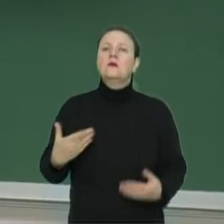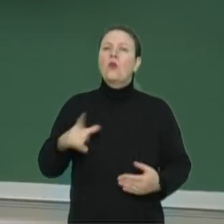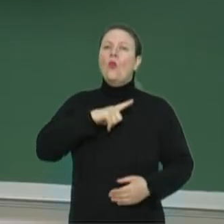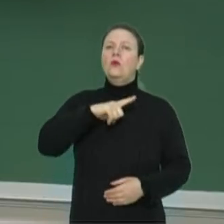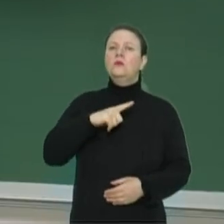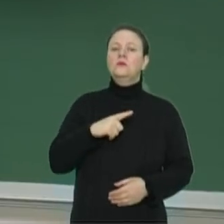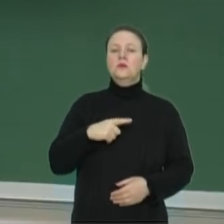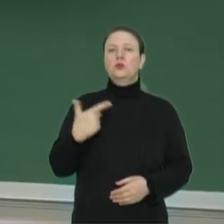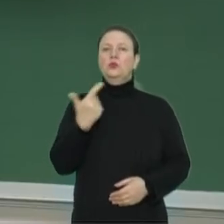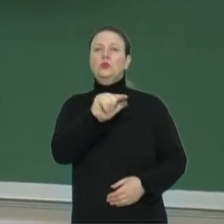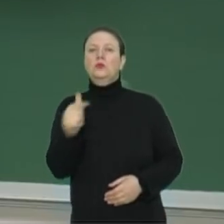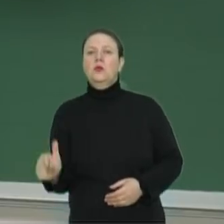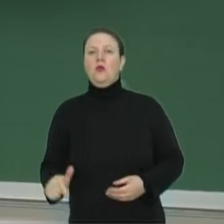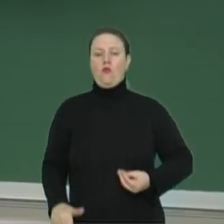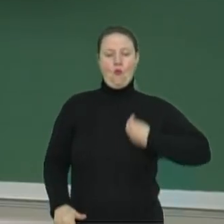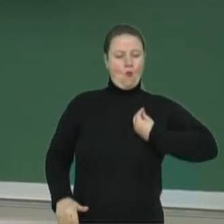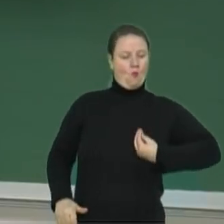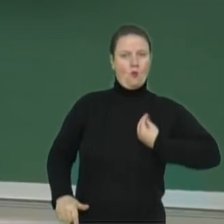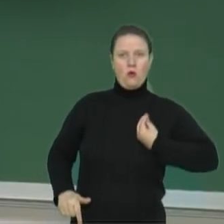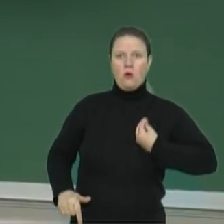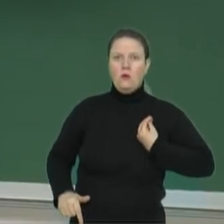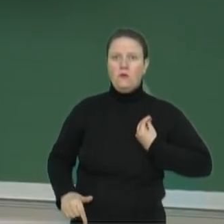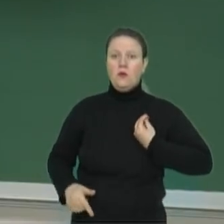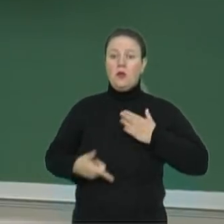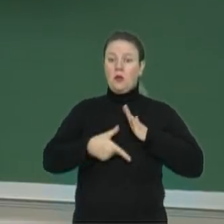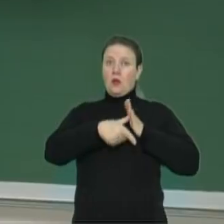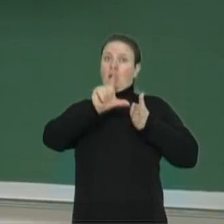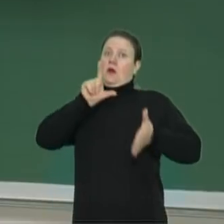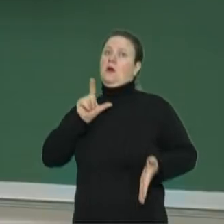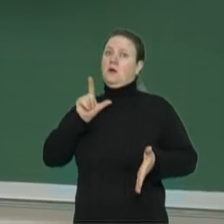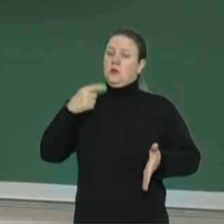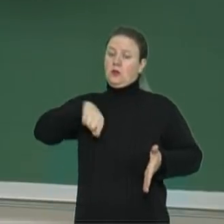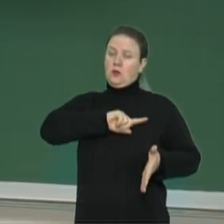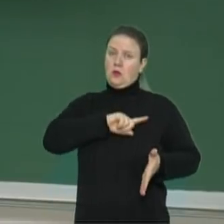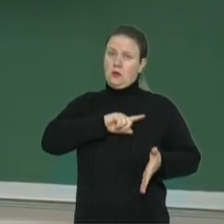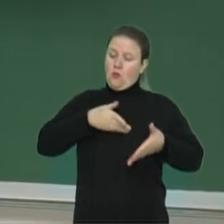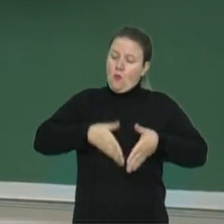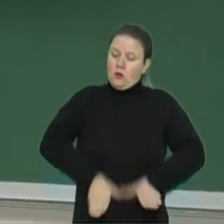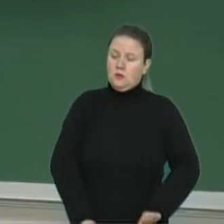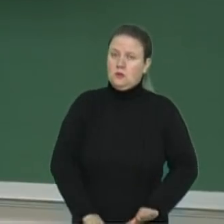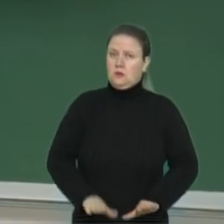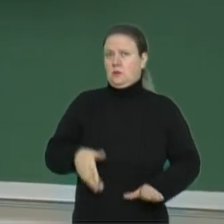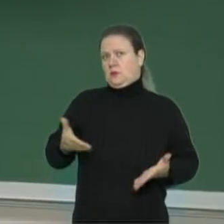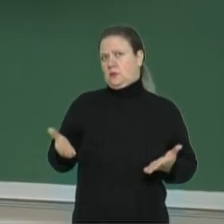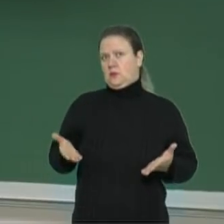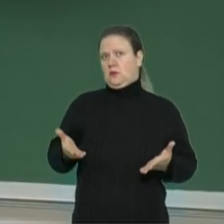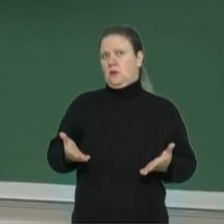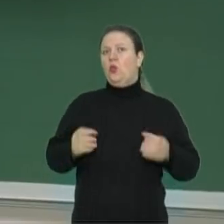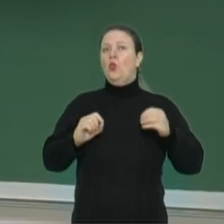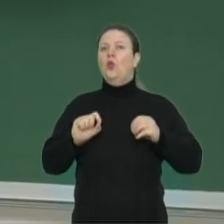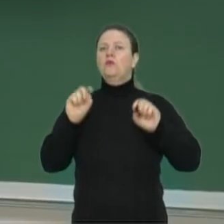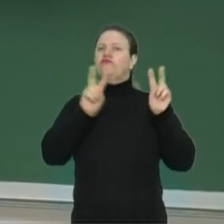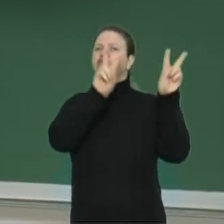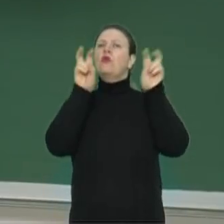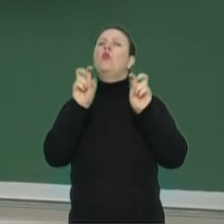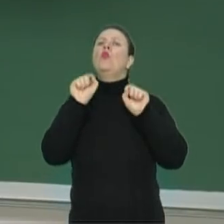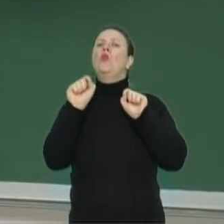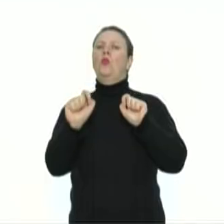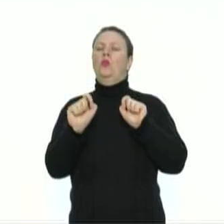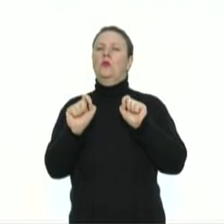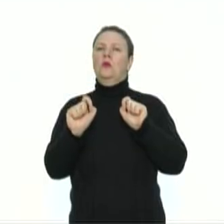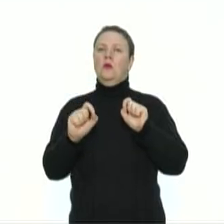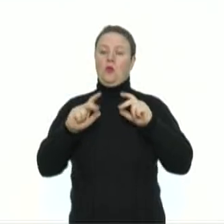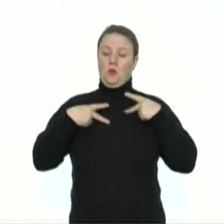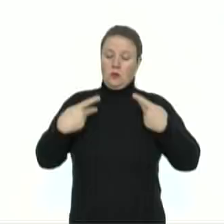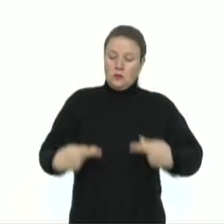uma existência ou uma vida antes da gente estarmos aqui no mundo, né? Então, para o existencialismo, o ser humano é um ser que